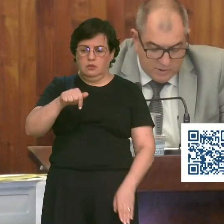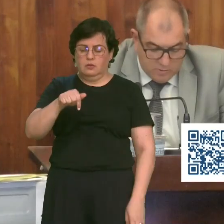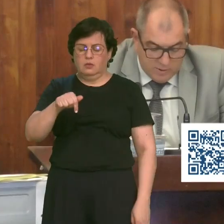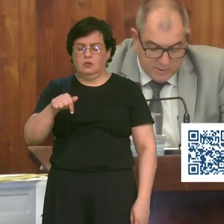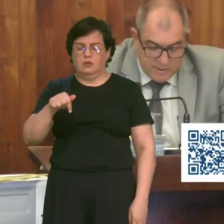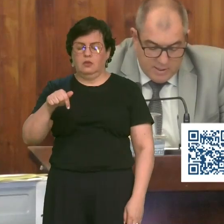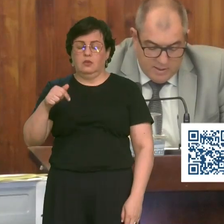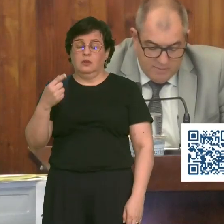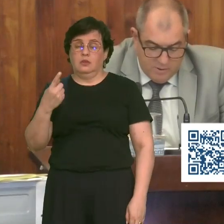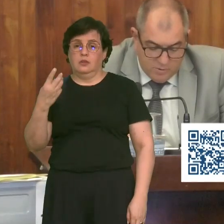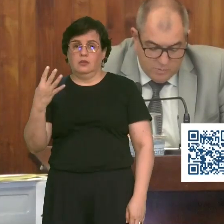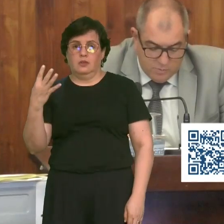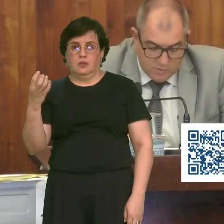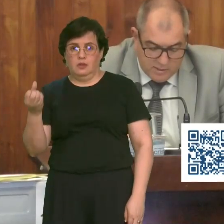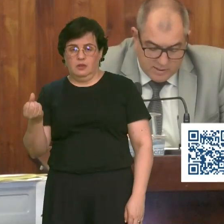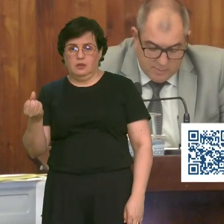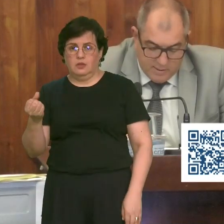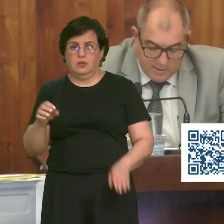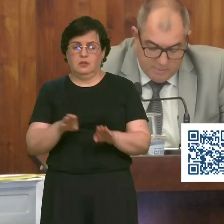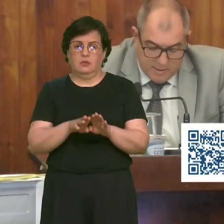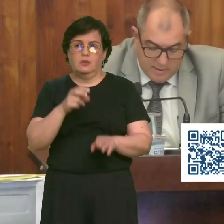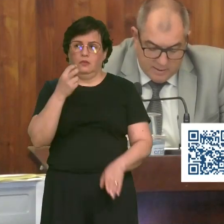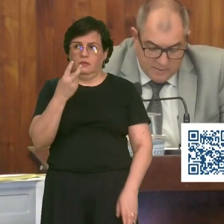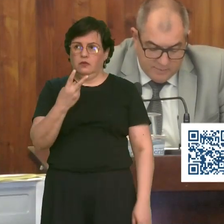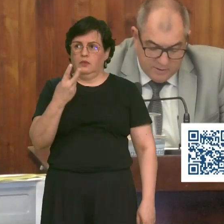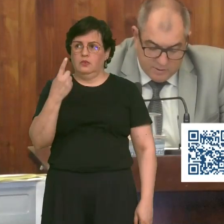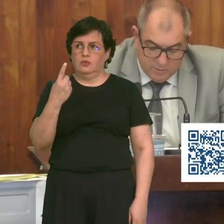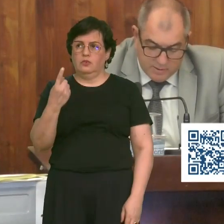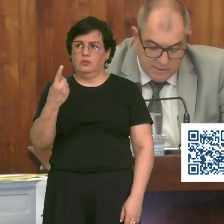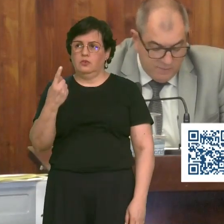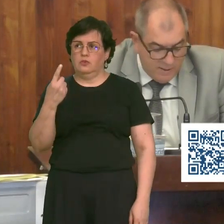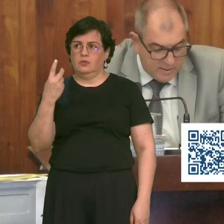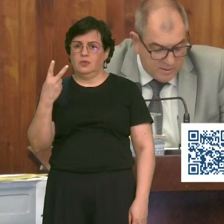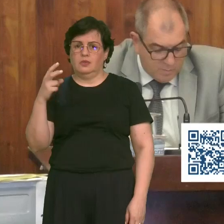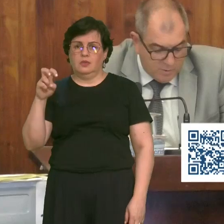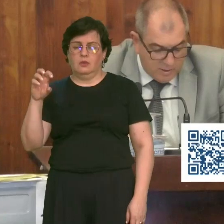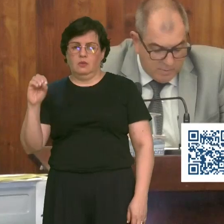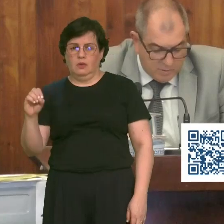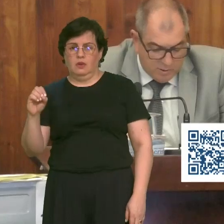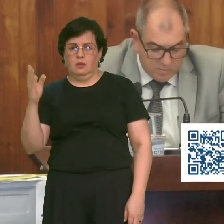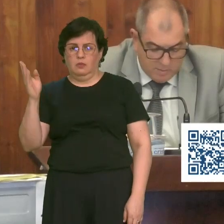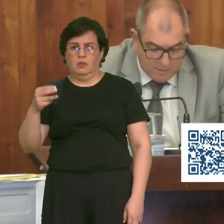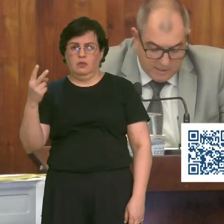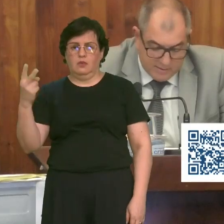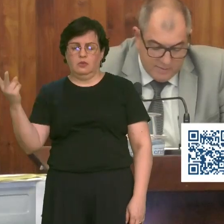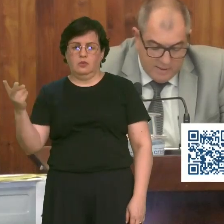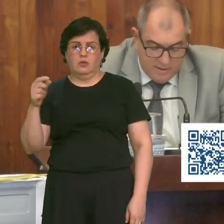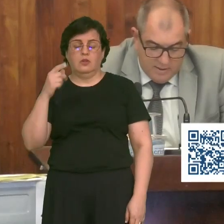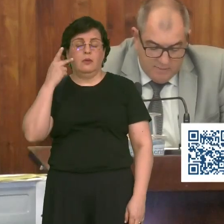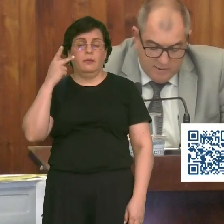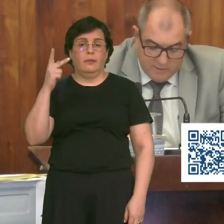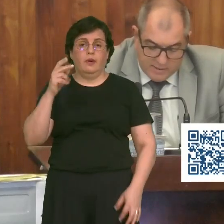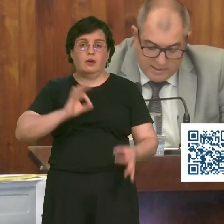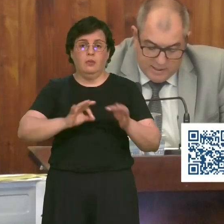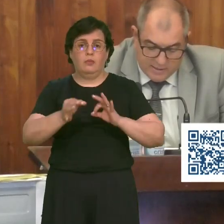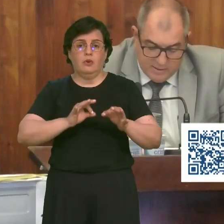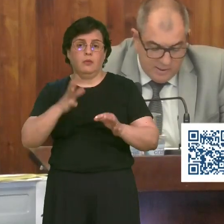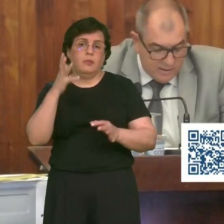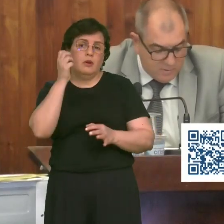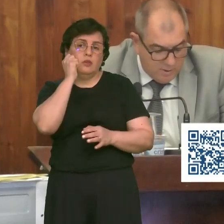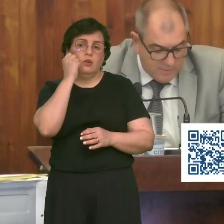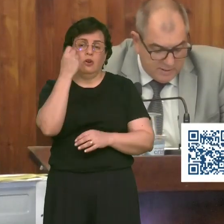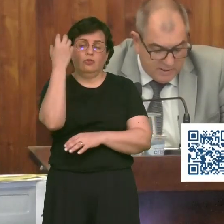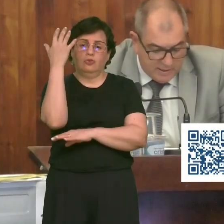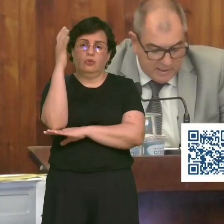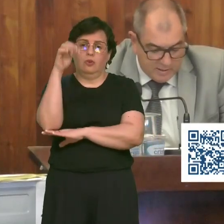7.046/22 e 21 250/22 referentes ao programa adote uma praça enviando essa casa